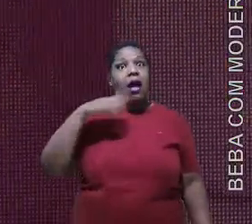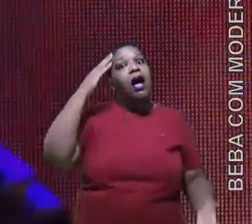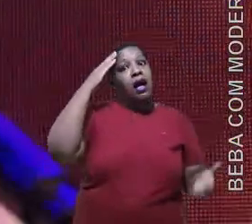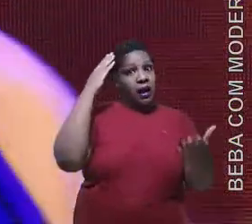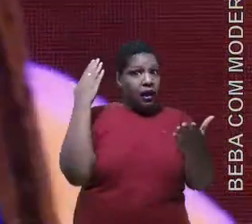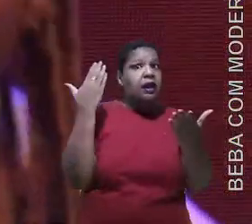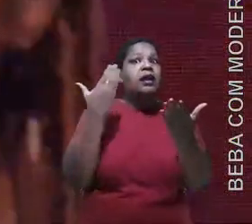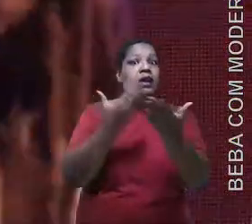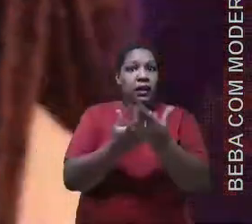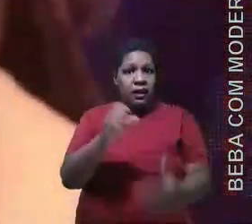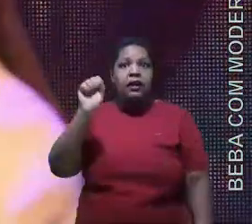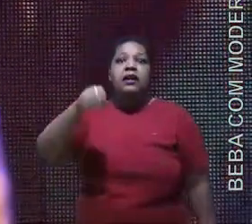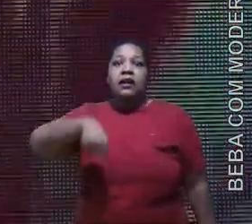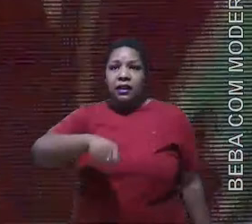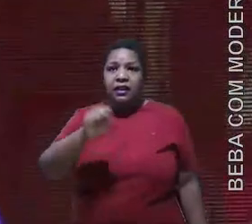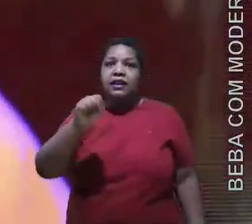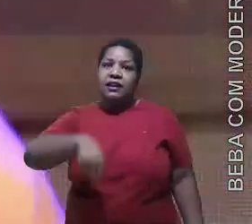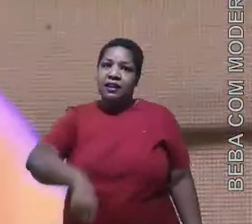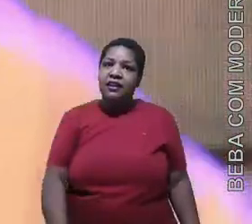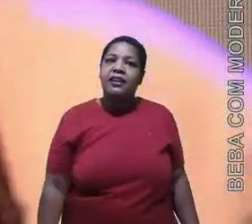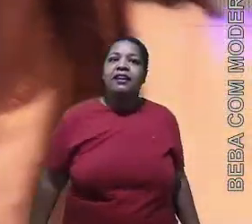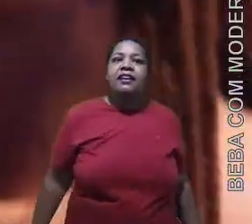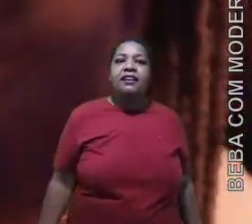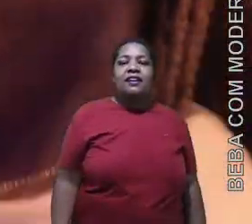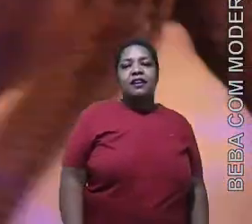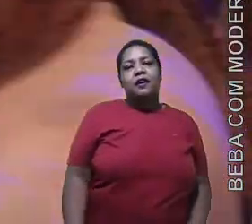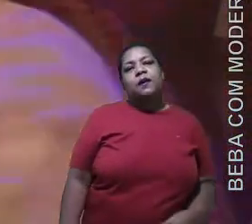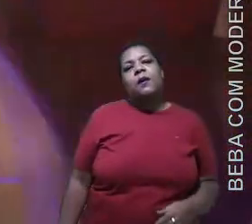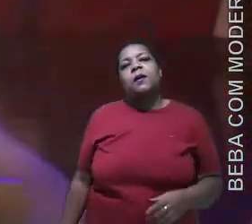chegou o crédito aí